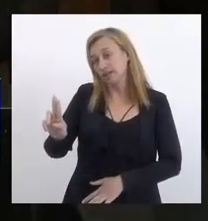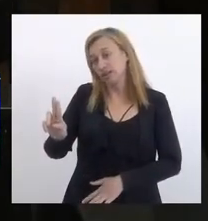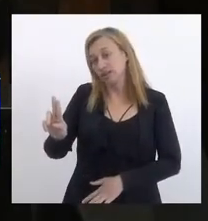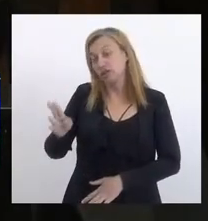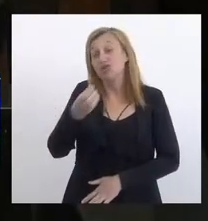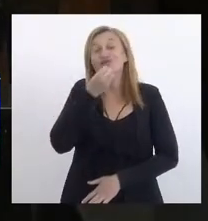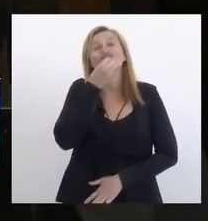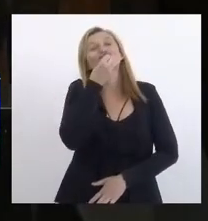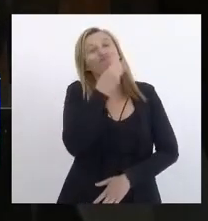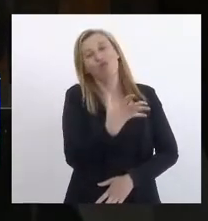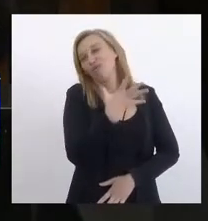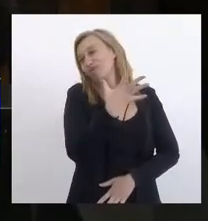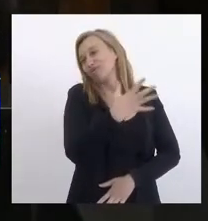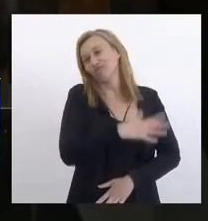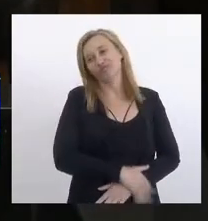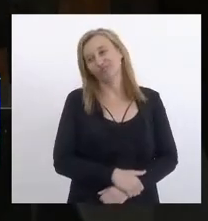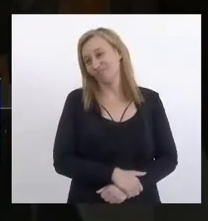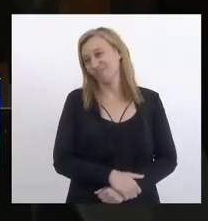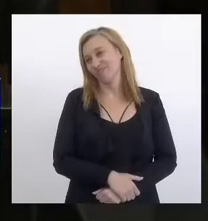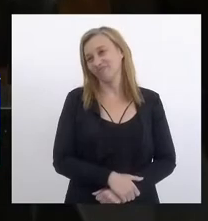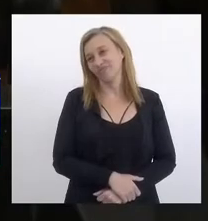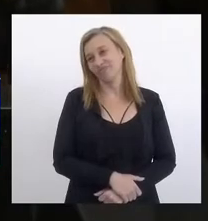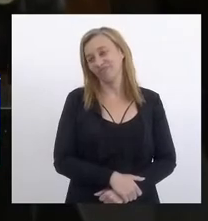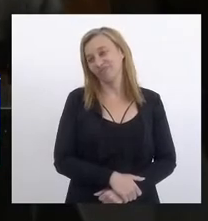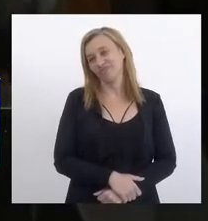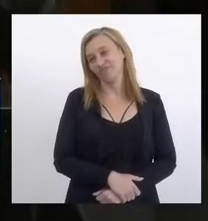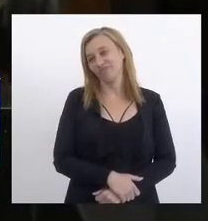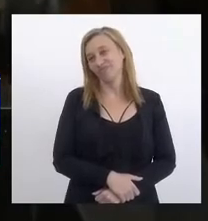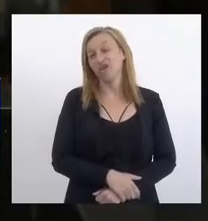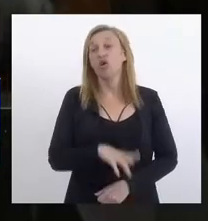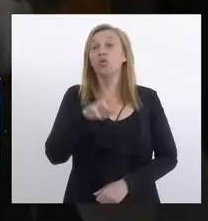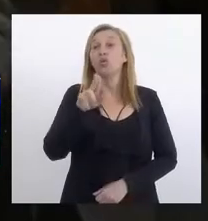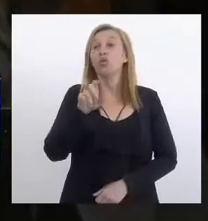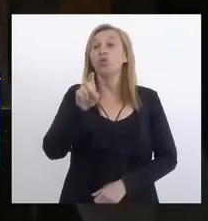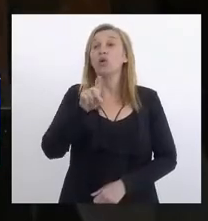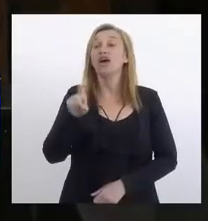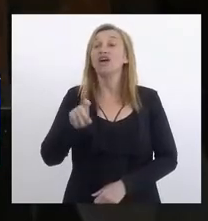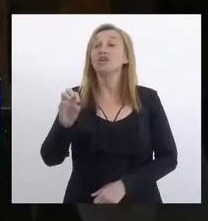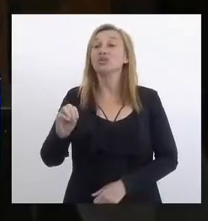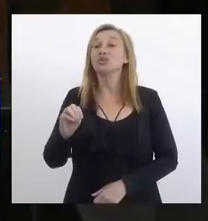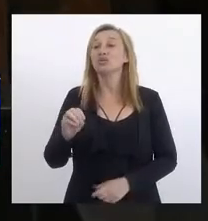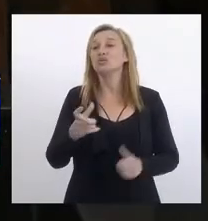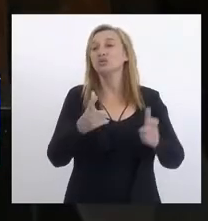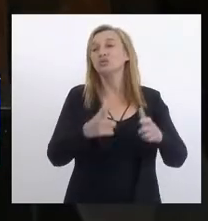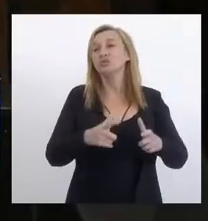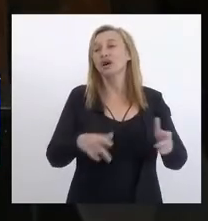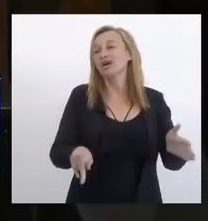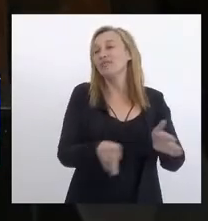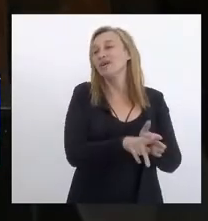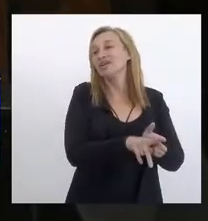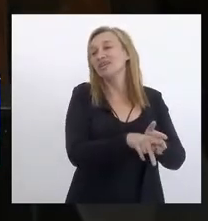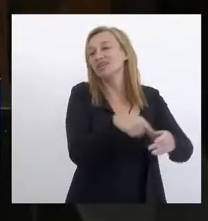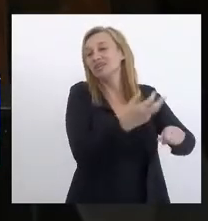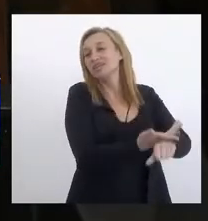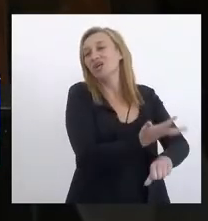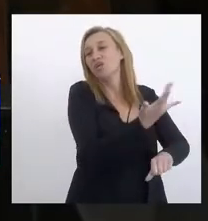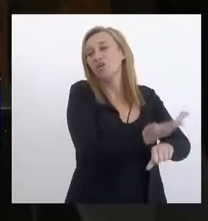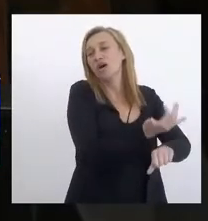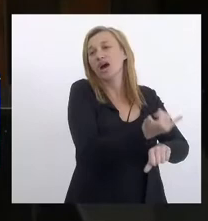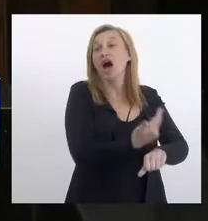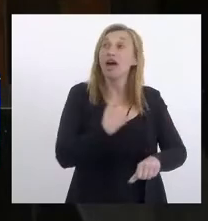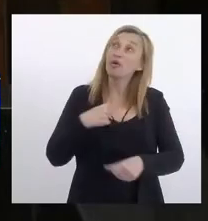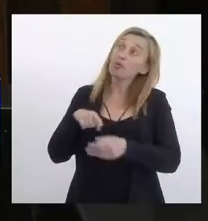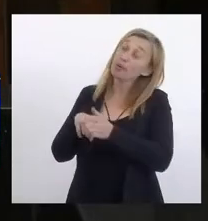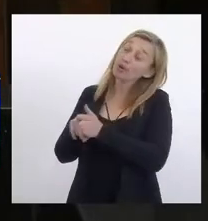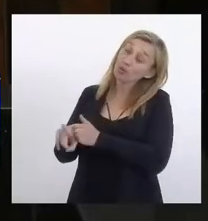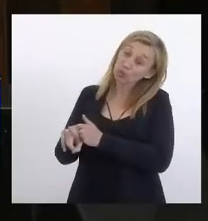bom é que a UESO seja um campus da UERJ. Aí eu